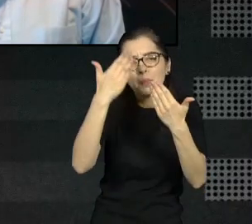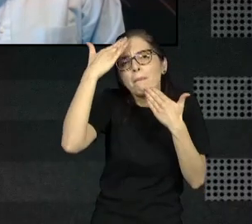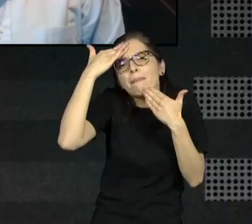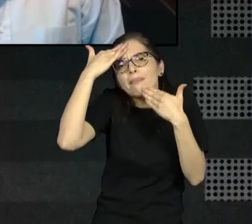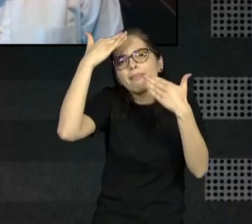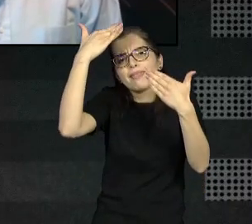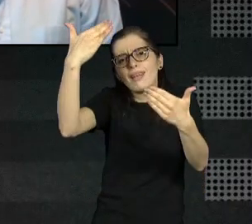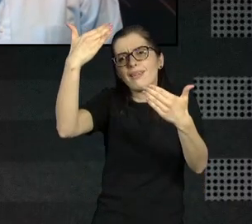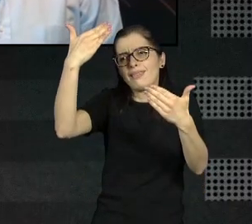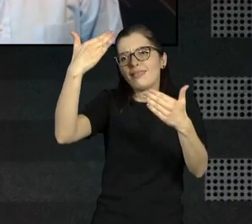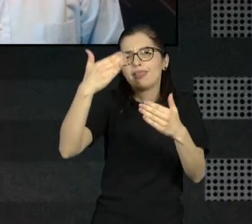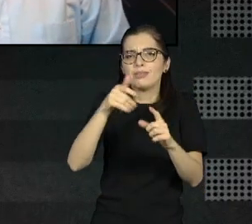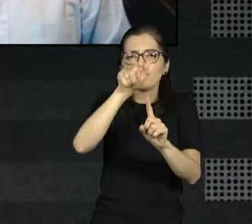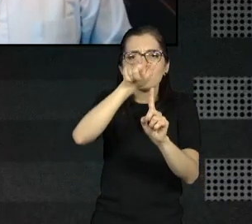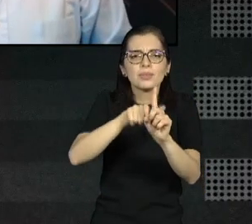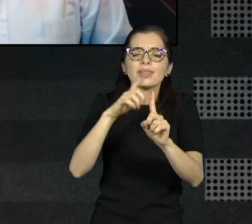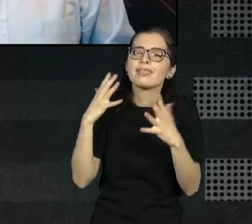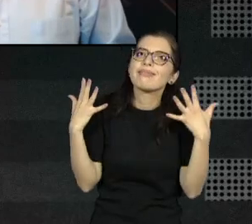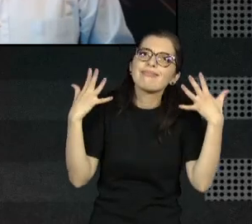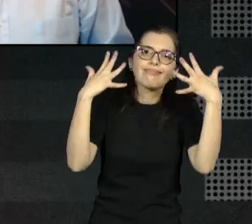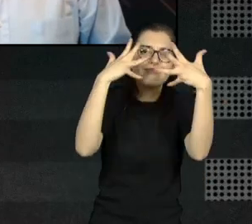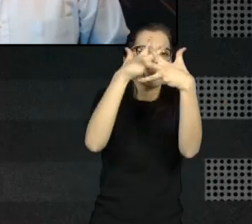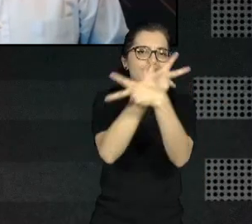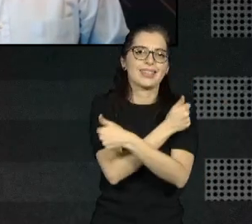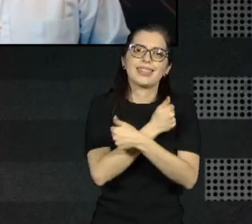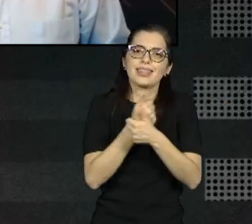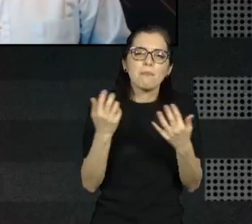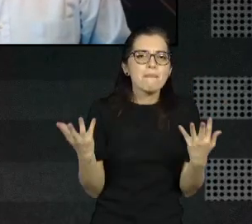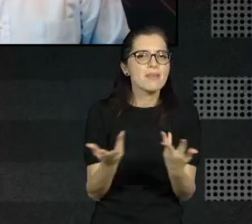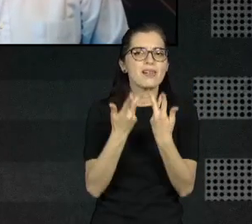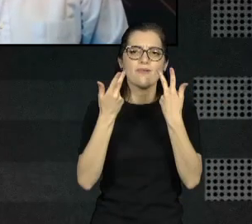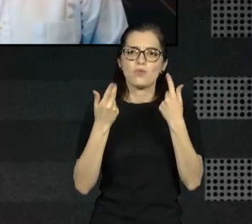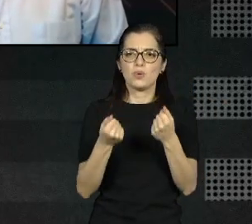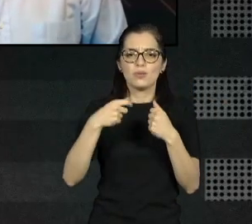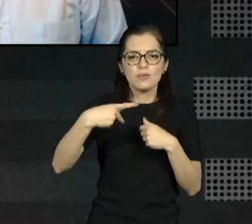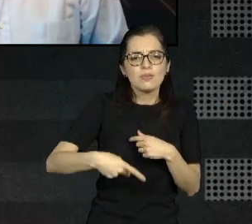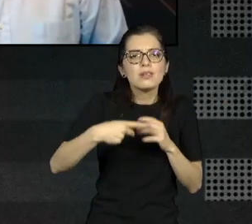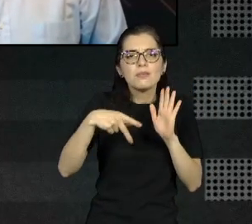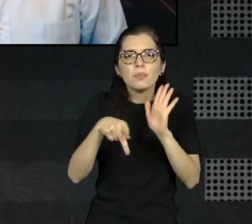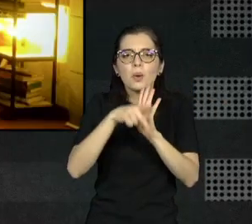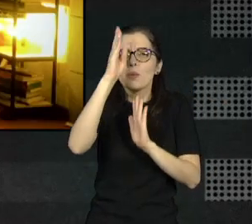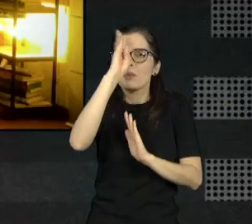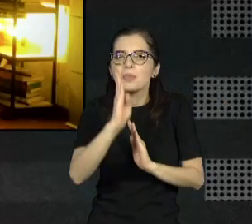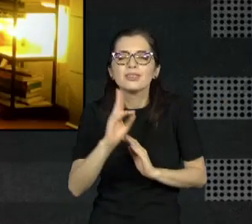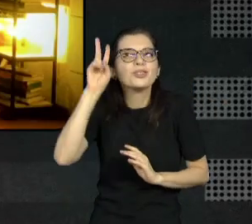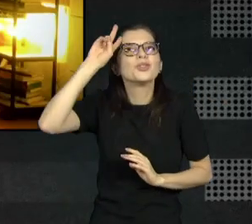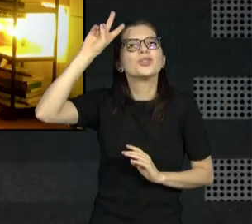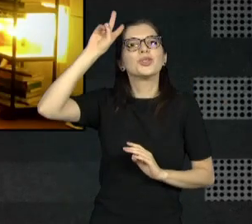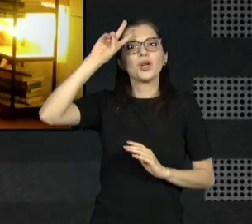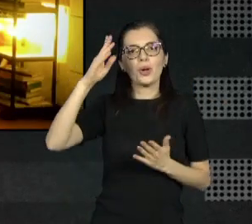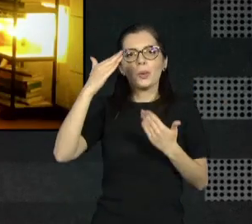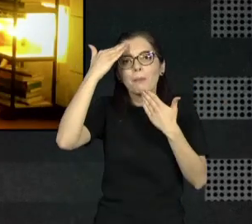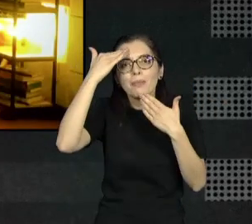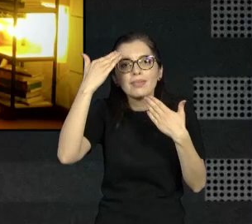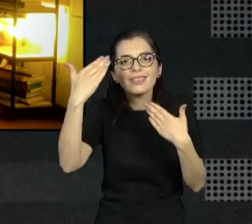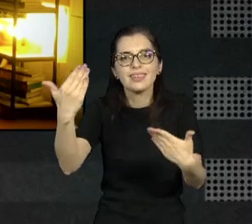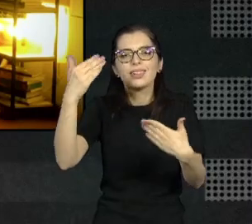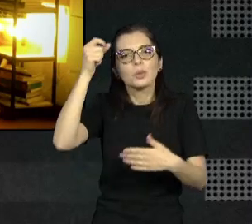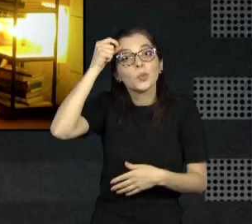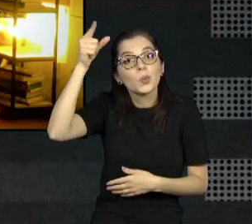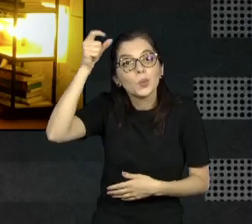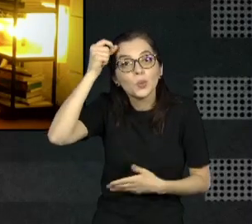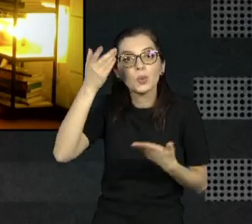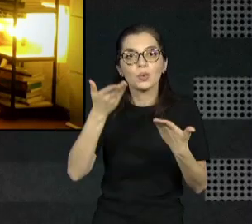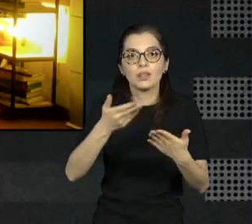mais lindos e mais incríveis da história do nosso país. Obrigado por fazer do nosso país um lugar onde a cultura tem que